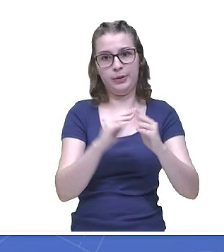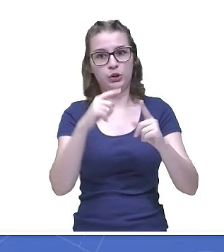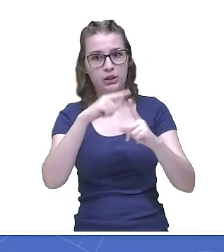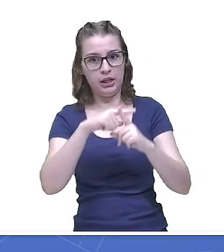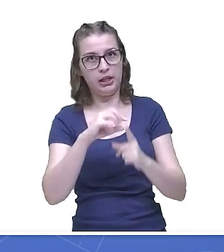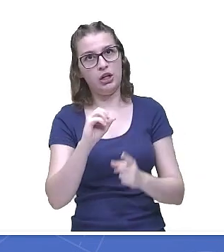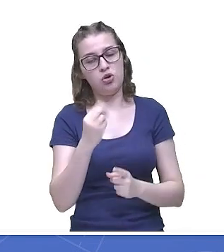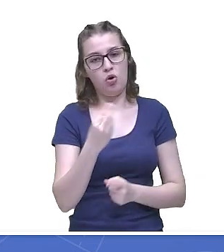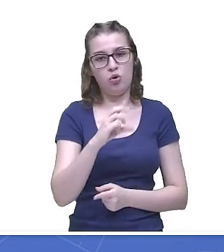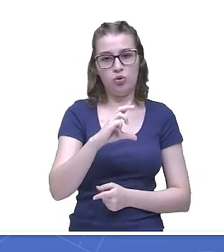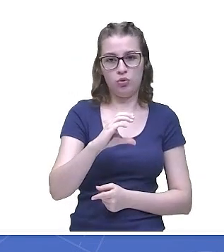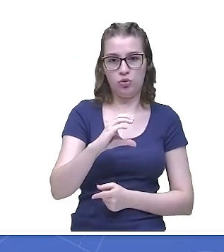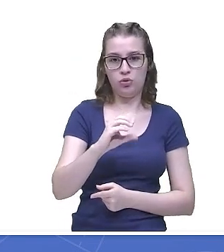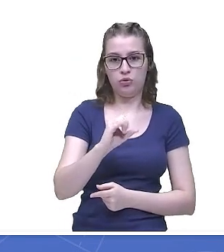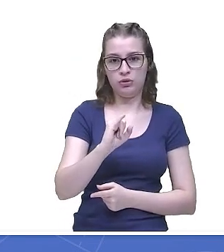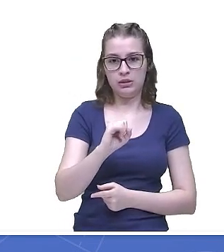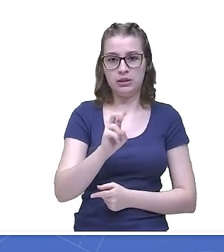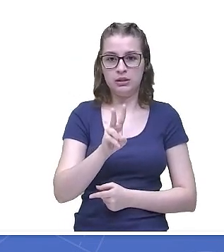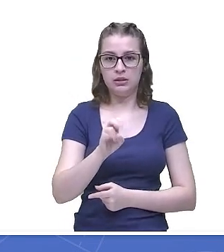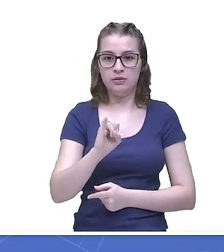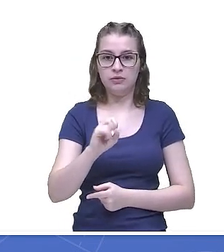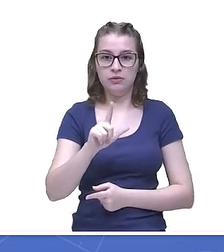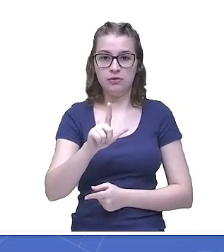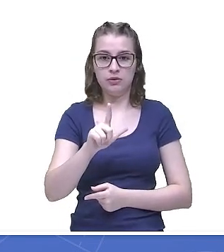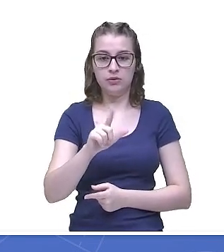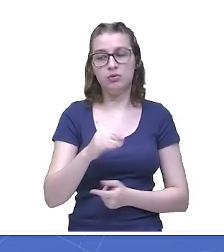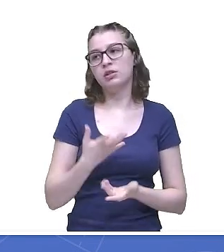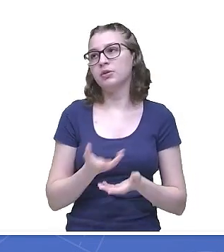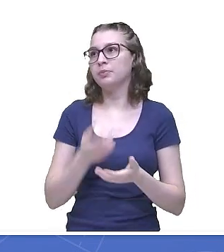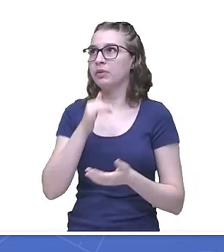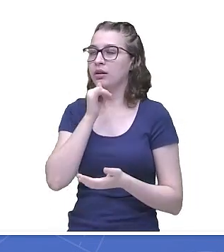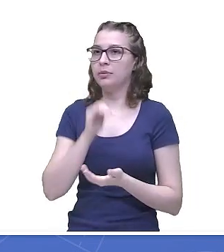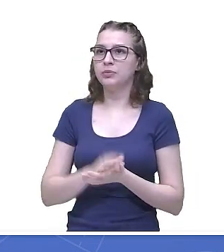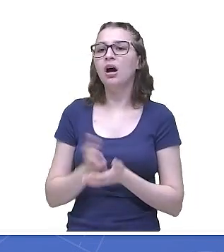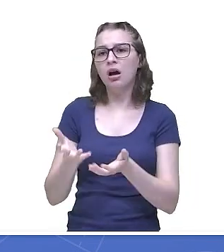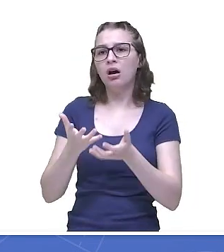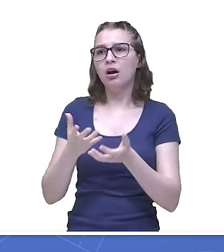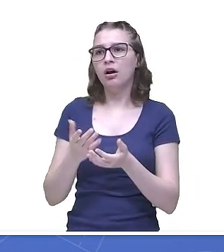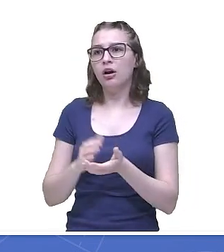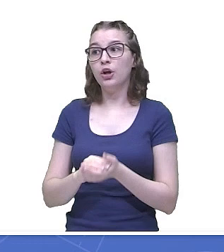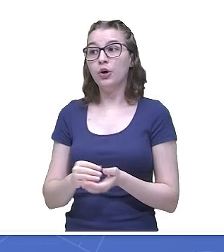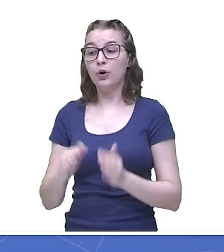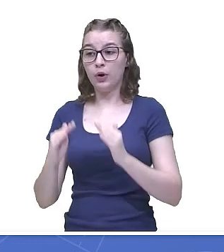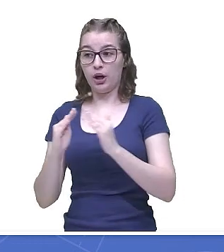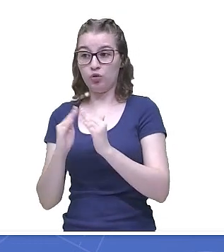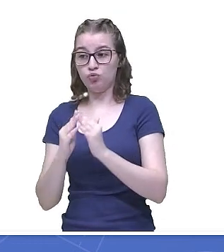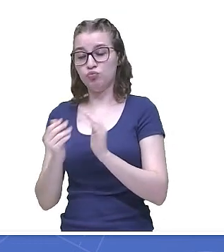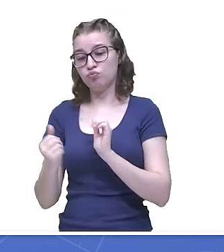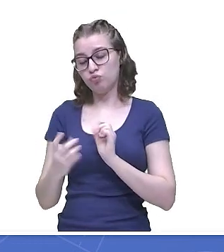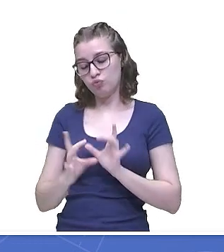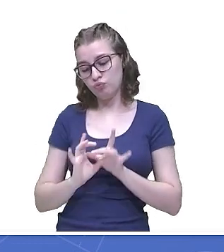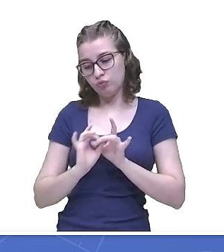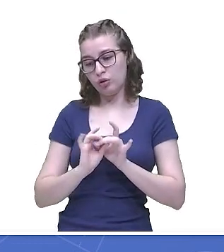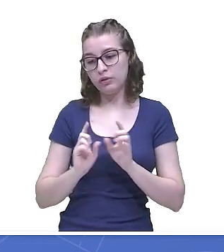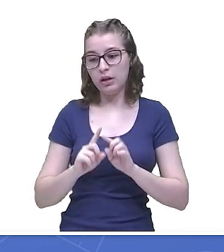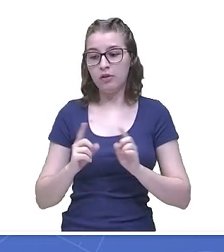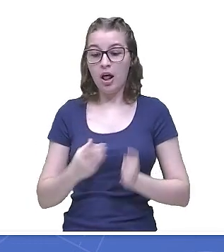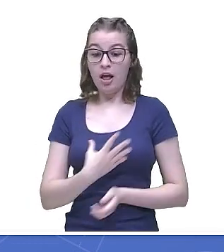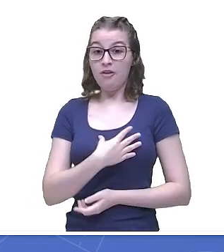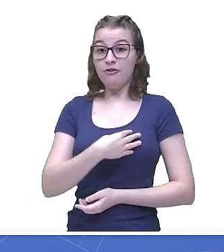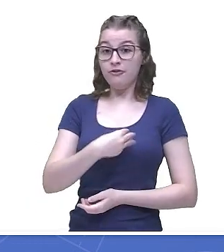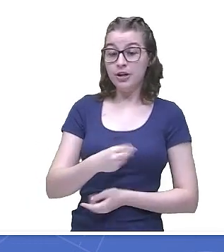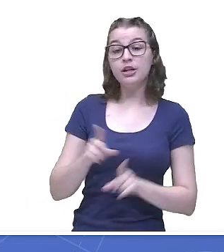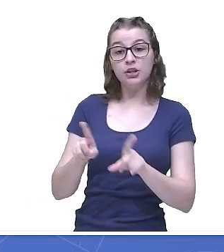vamos viver junto, vamos ter nossos filhos, vamos cuidar dos nossos filhos. Então, a família informal é uma nova